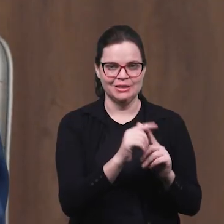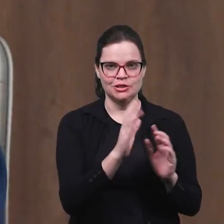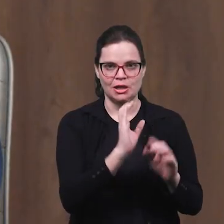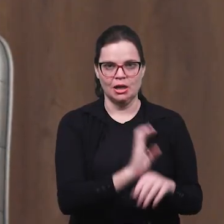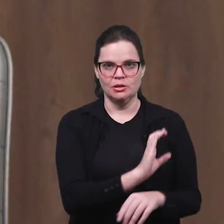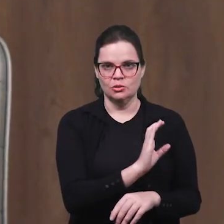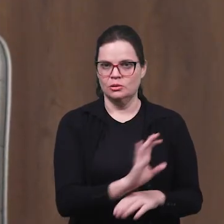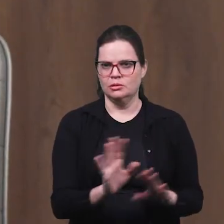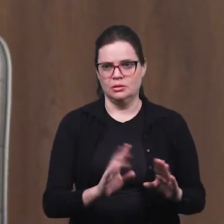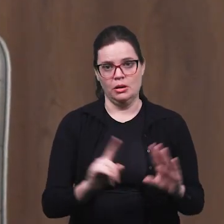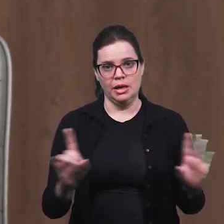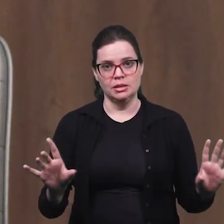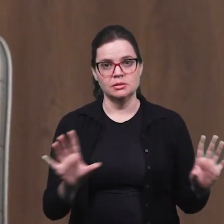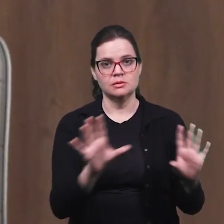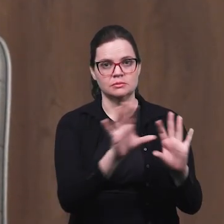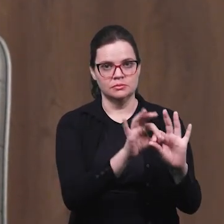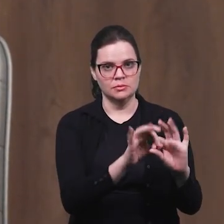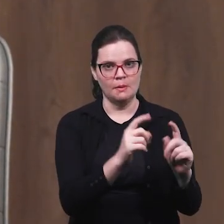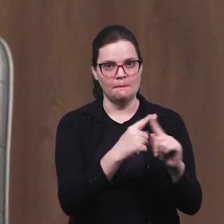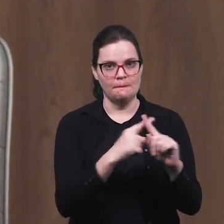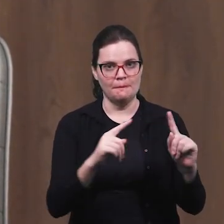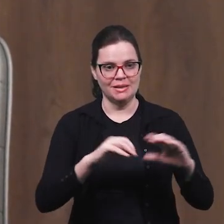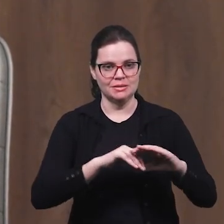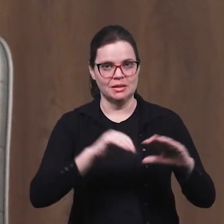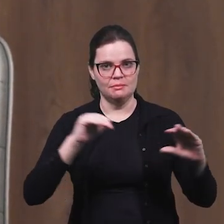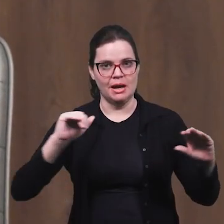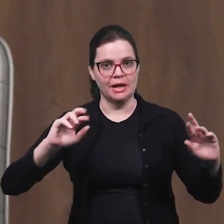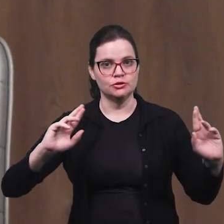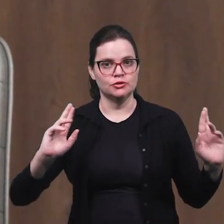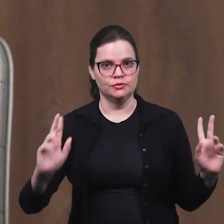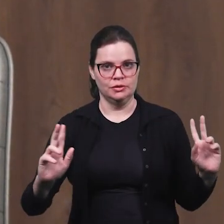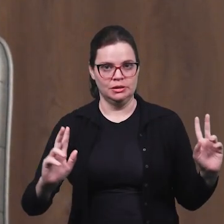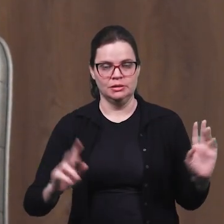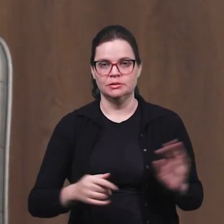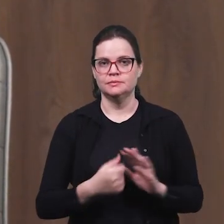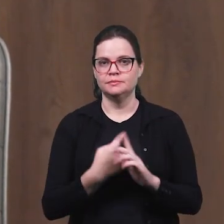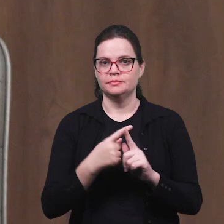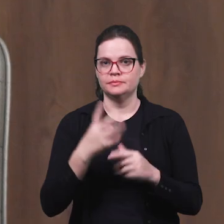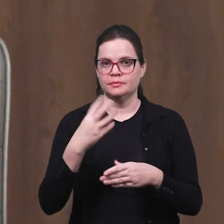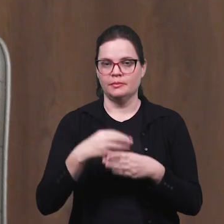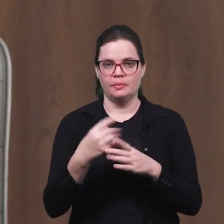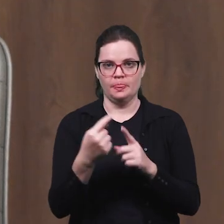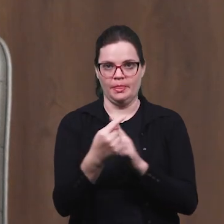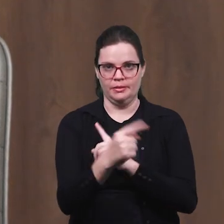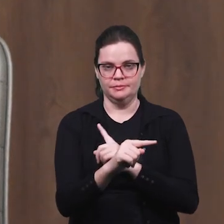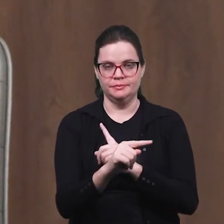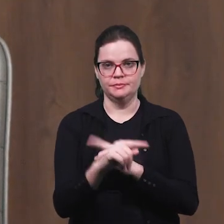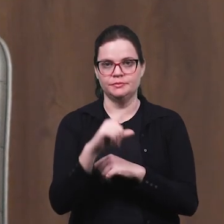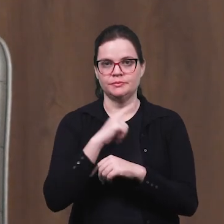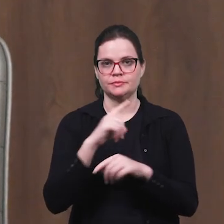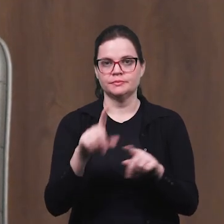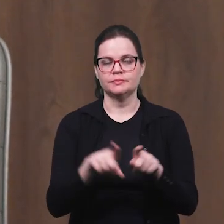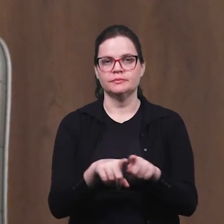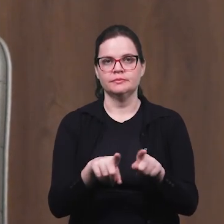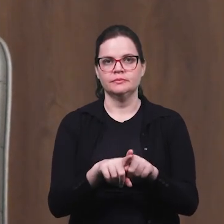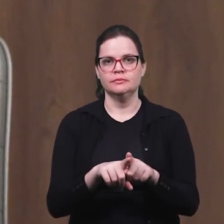na igreja com suas divergências. Mas também dentro das divergências, tinham